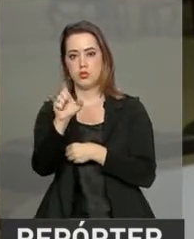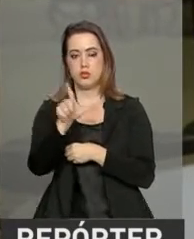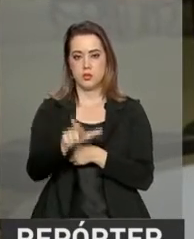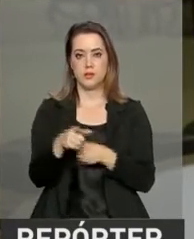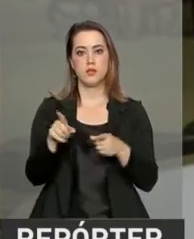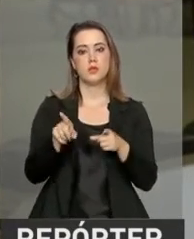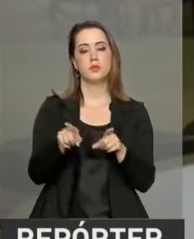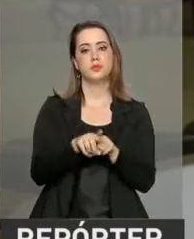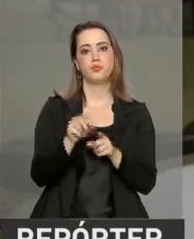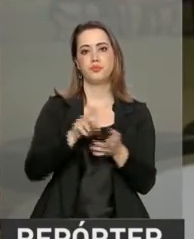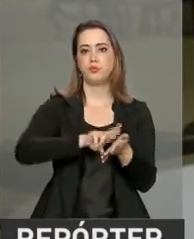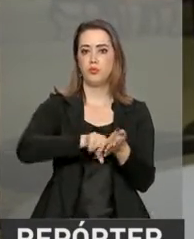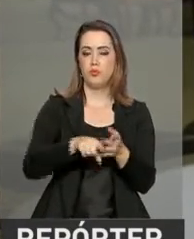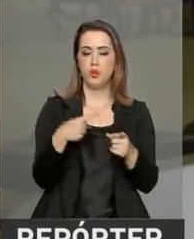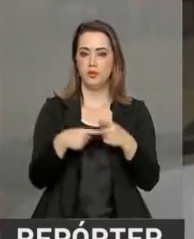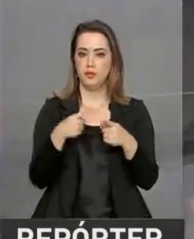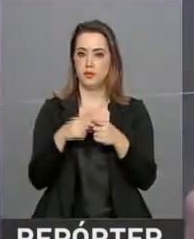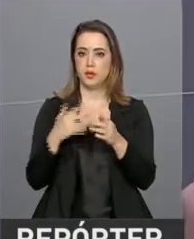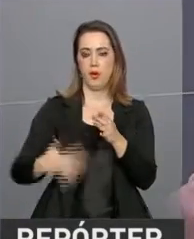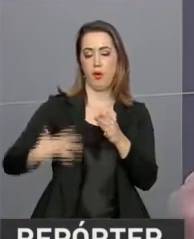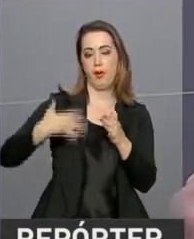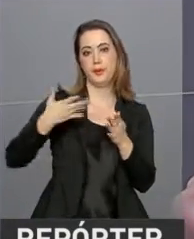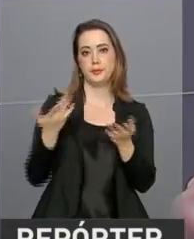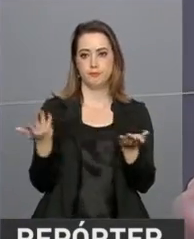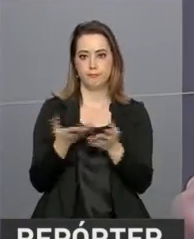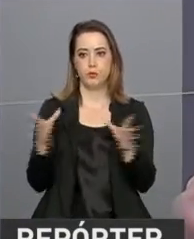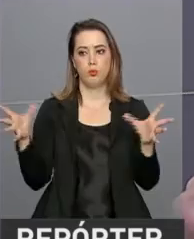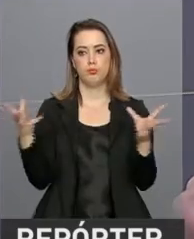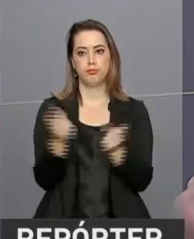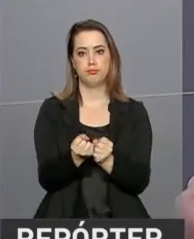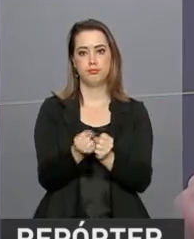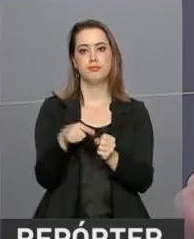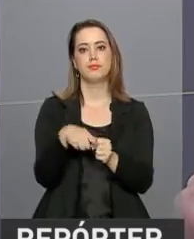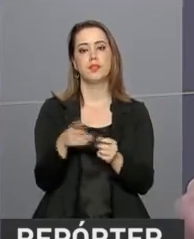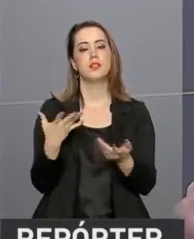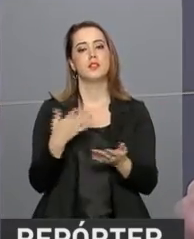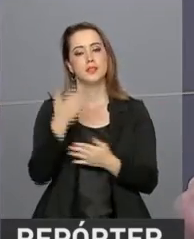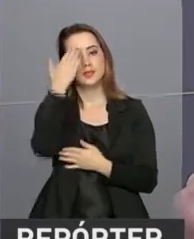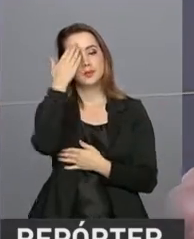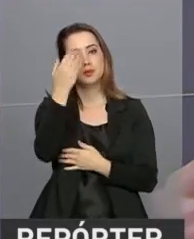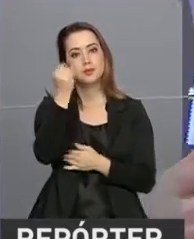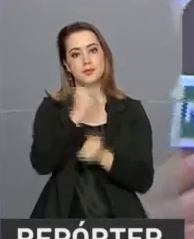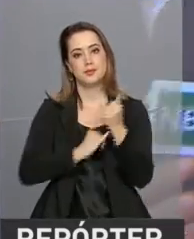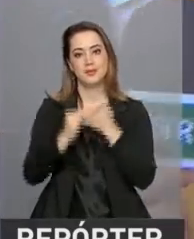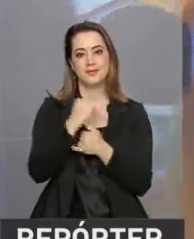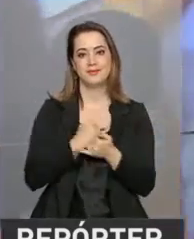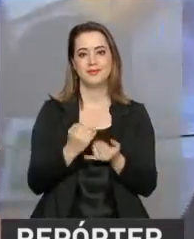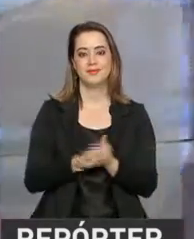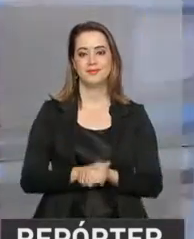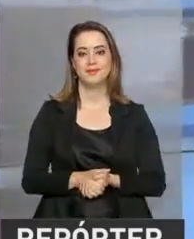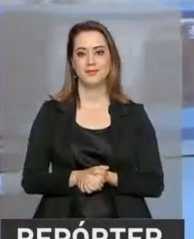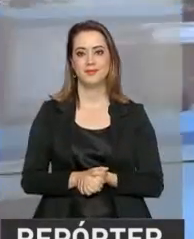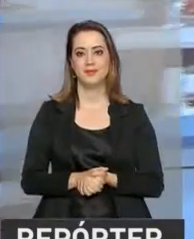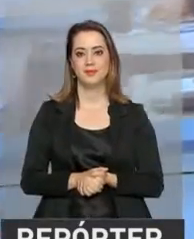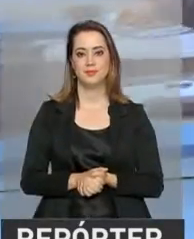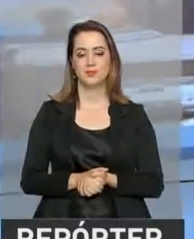cara no país eu voto com você no estúdio zé luis obrigado pelas informações paulo boa tarde